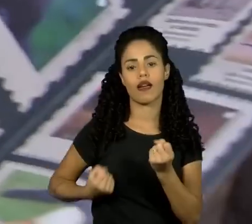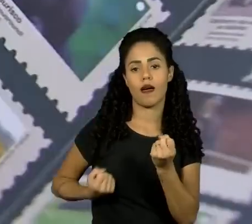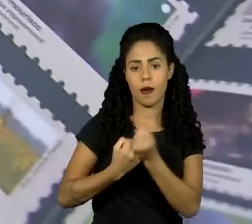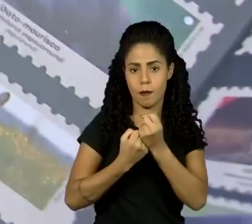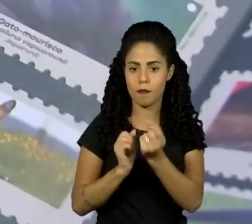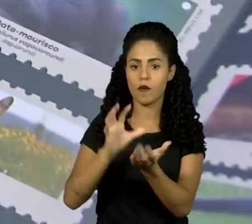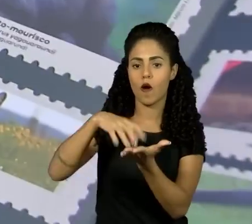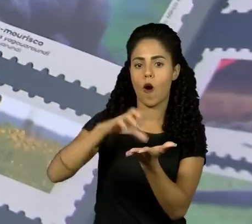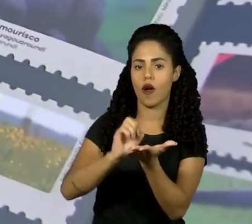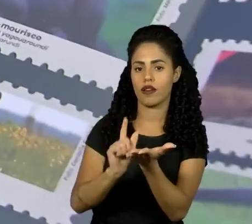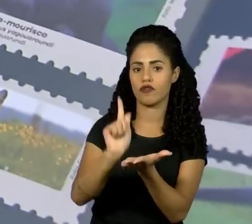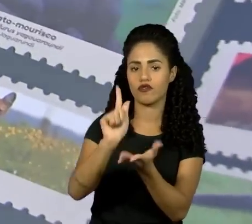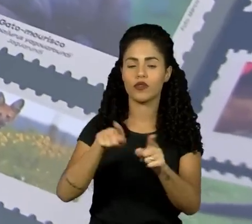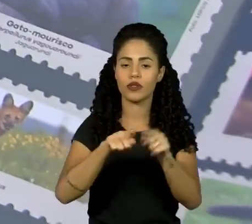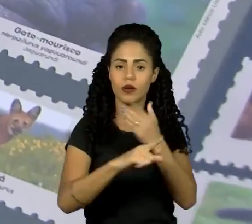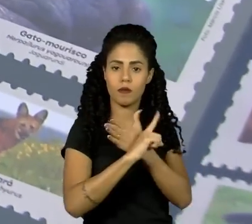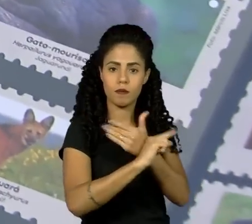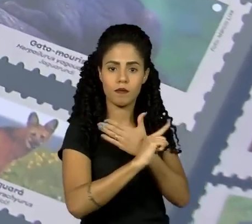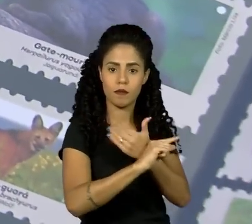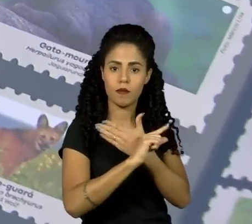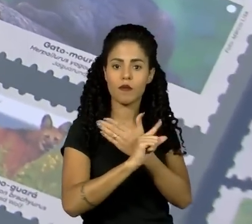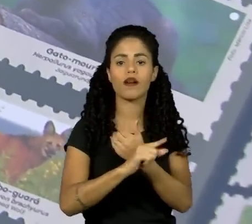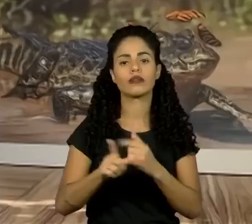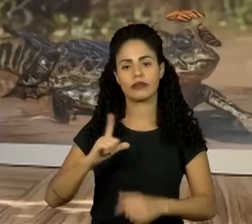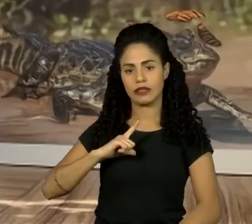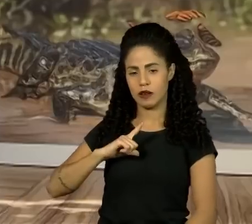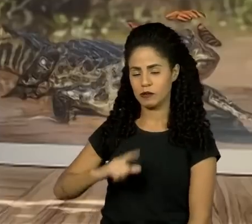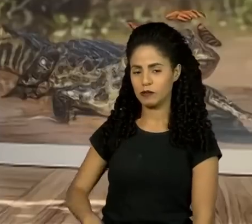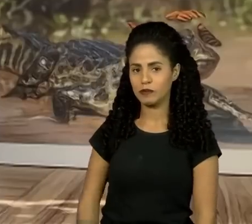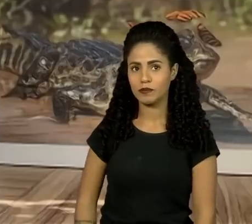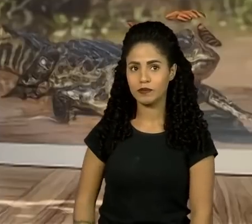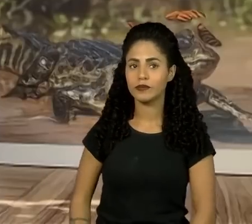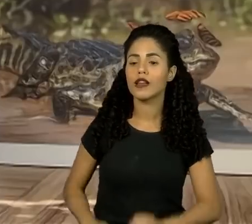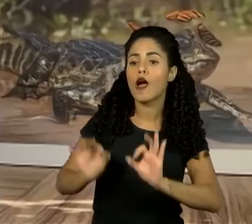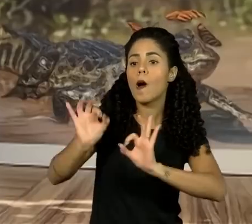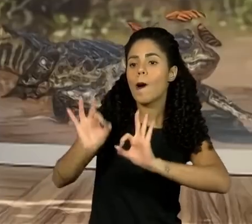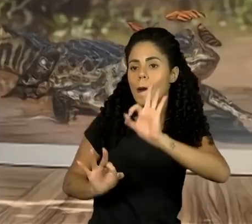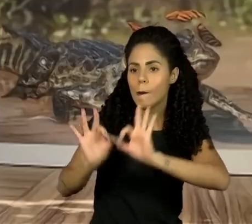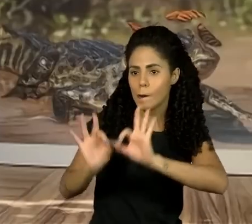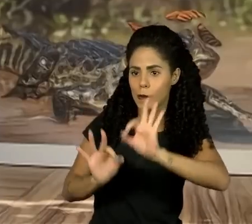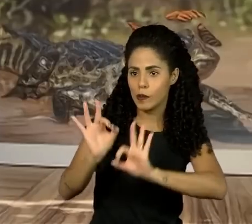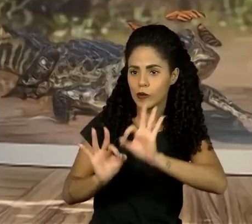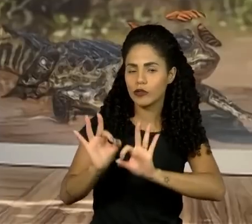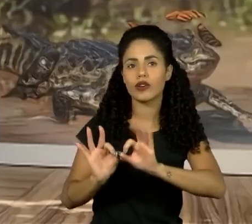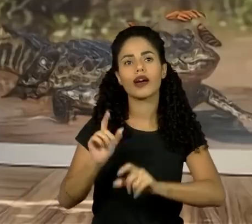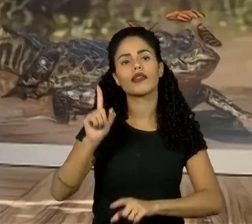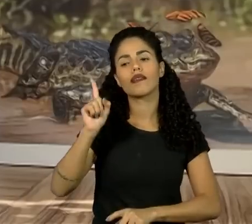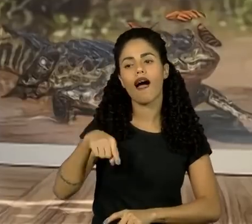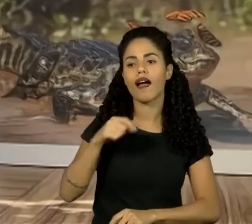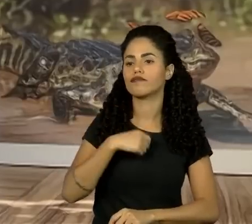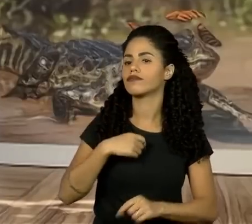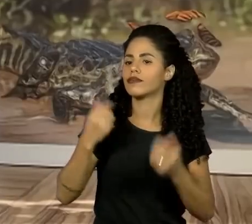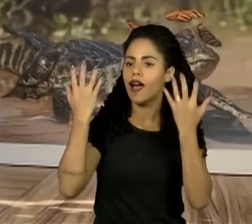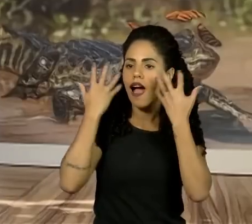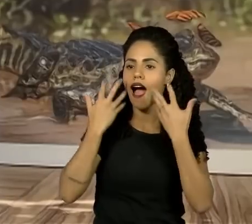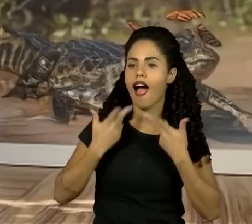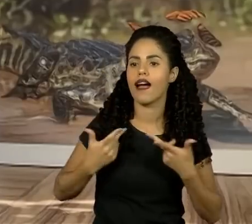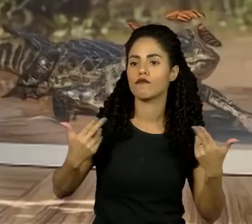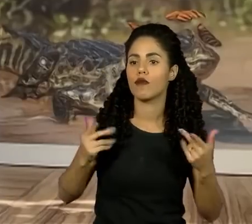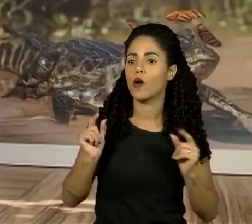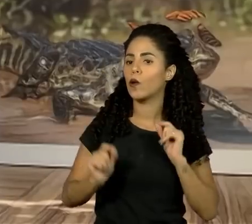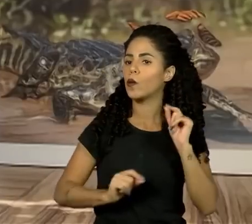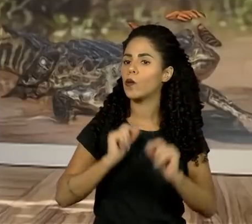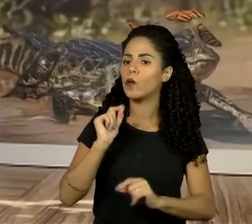ONGs Acaia Pantanal e Documenta Pantanal. O projeto O Pantanal é Animal, Vozes do Pantanal,